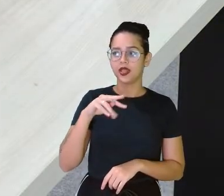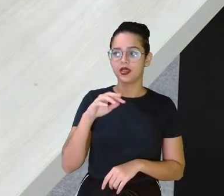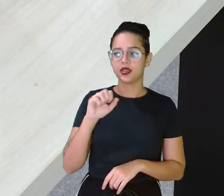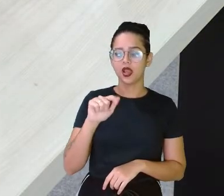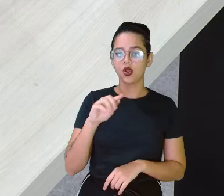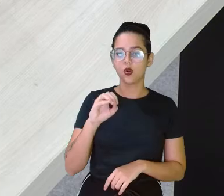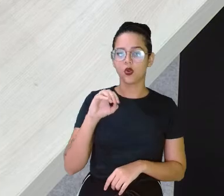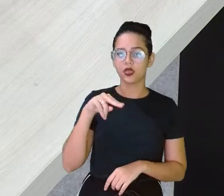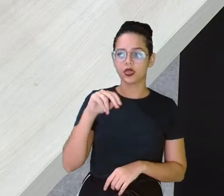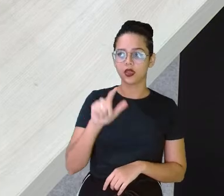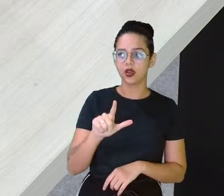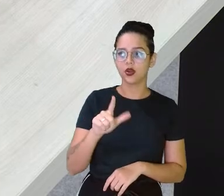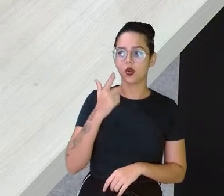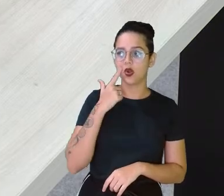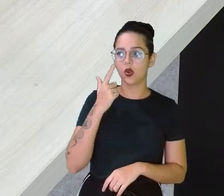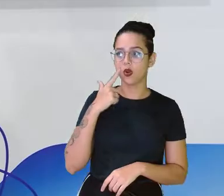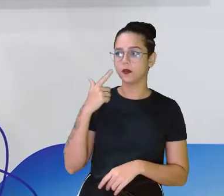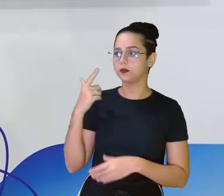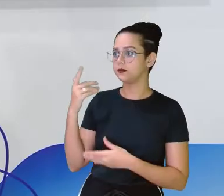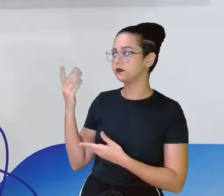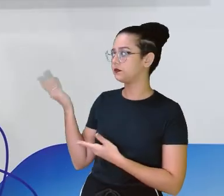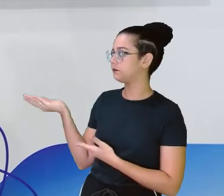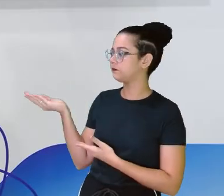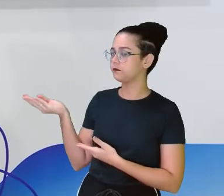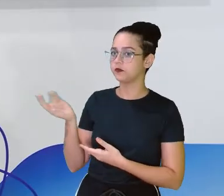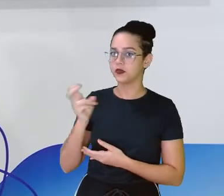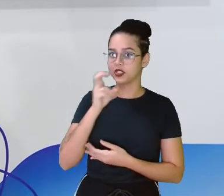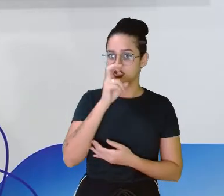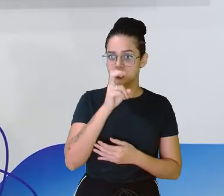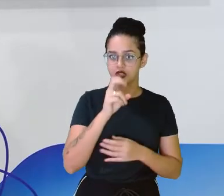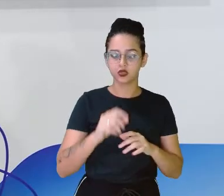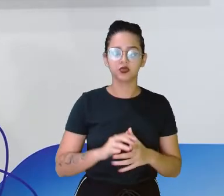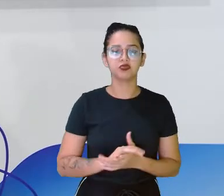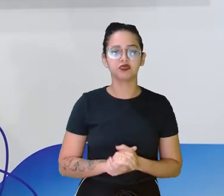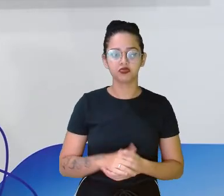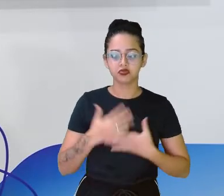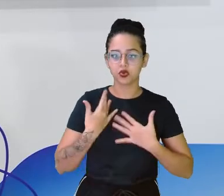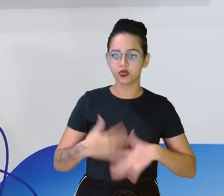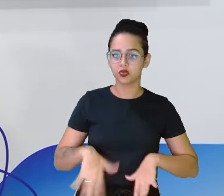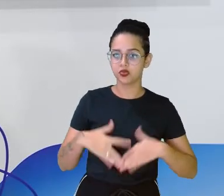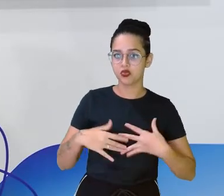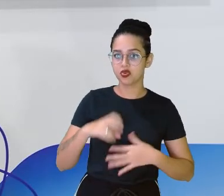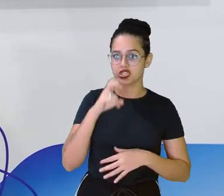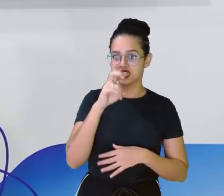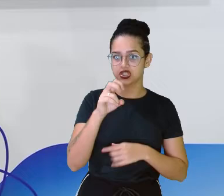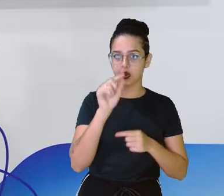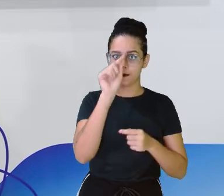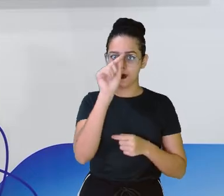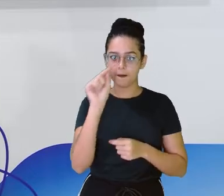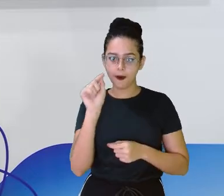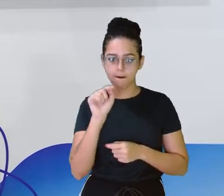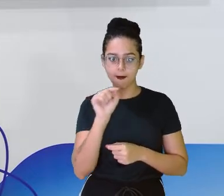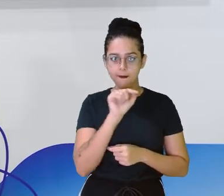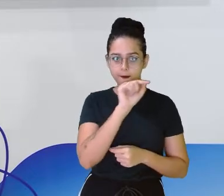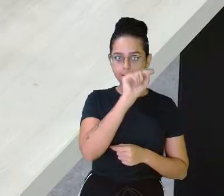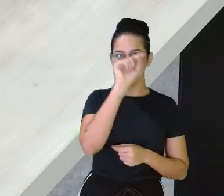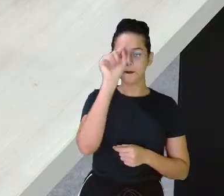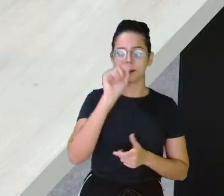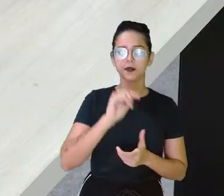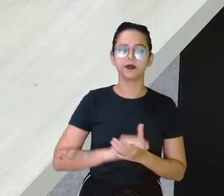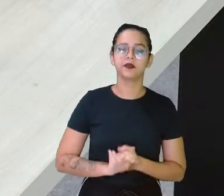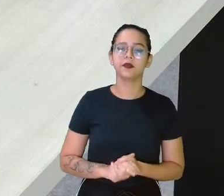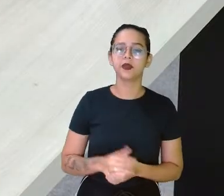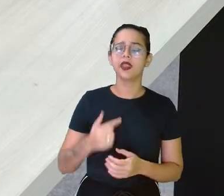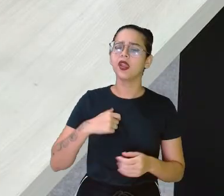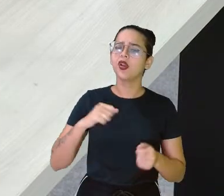um pentágono. Olha aqui, 1, 2, 3, 4, 5, pentágono. E